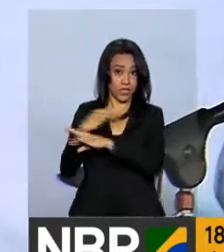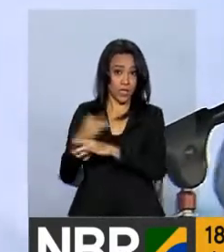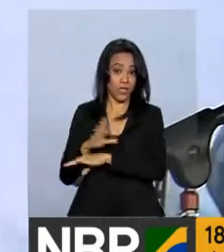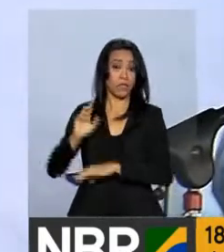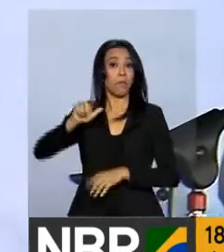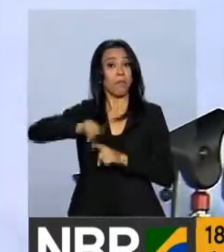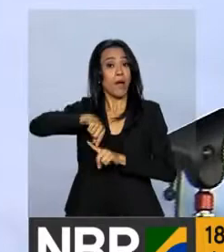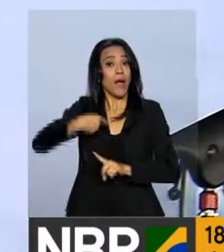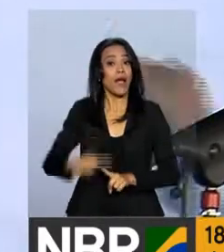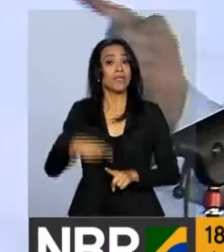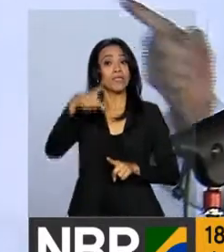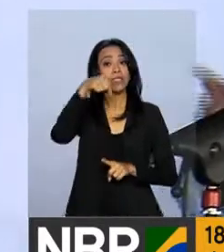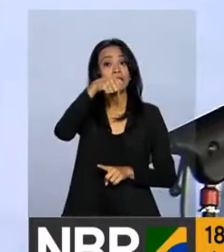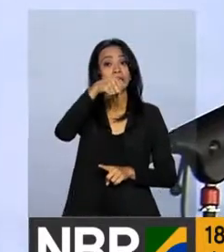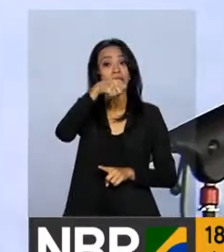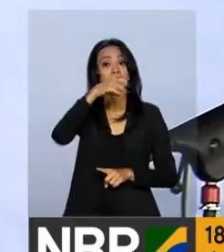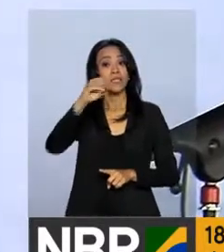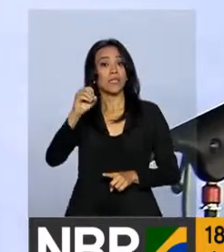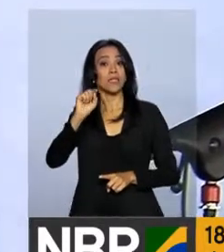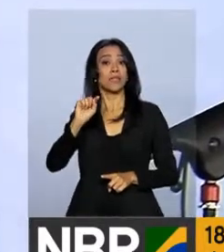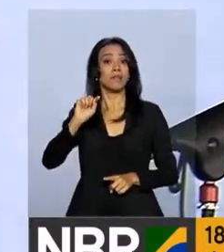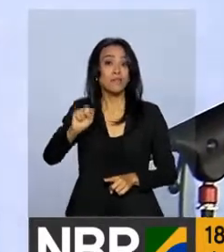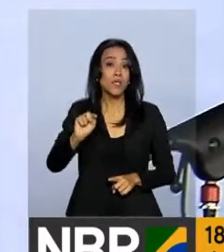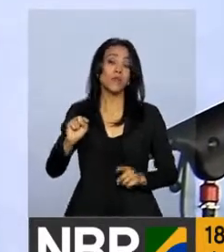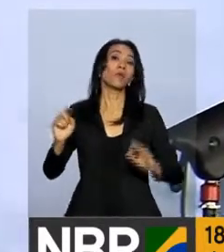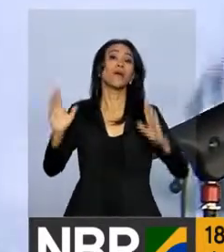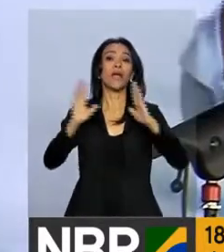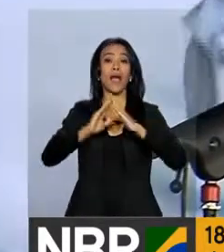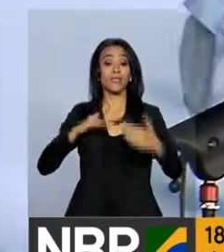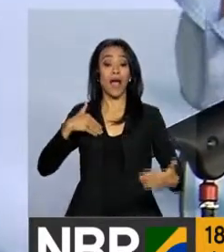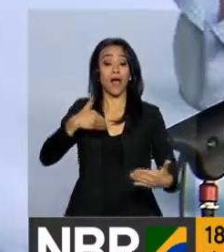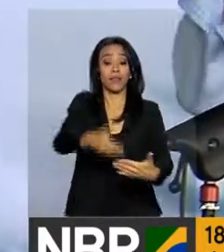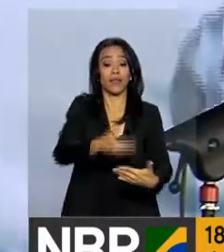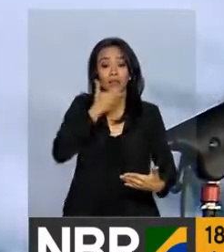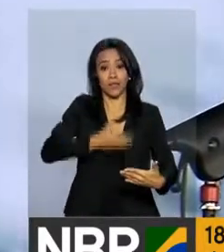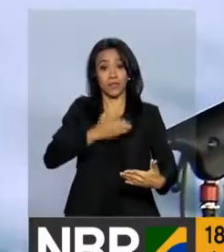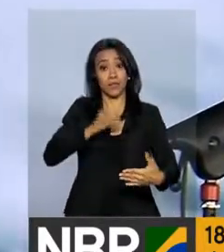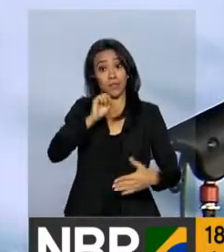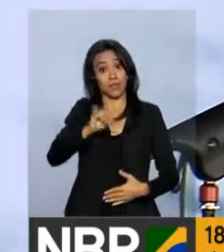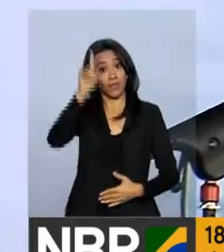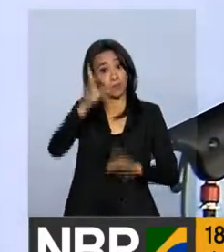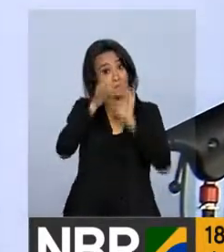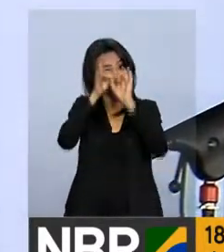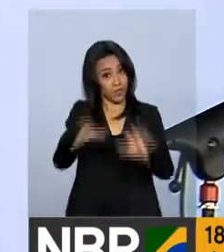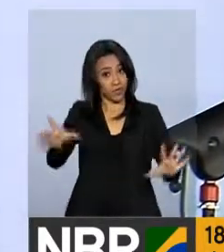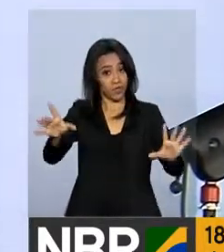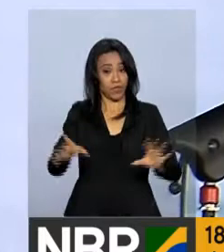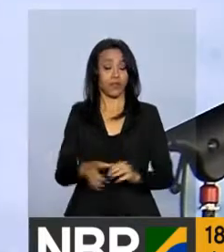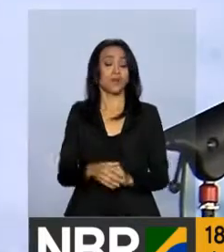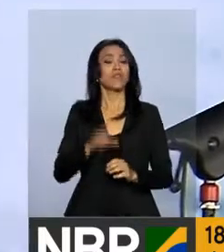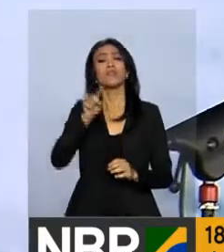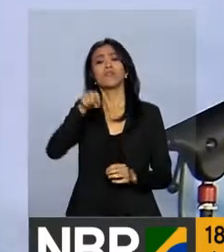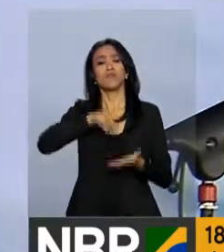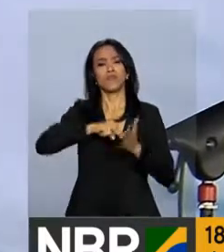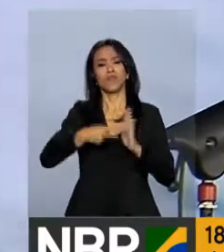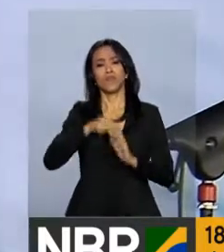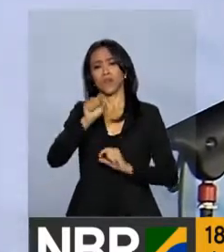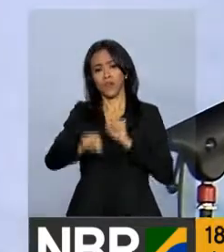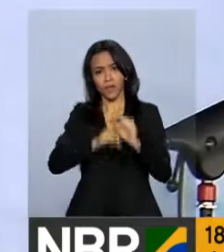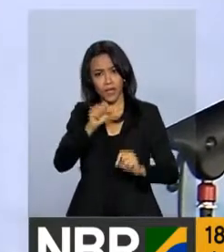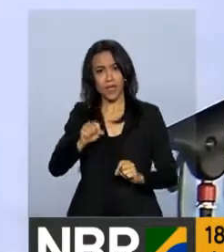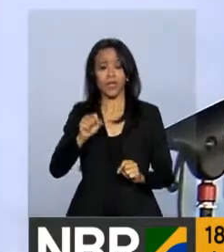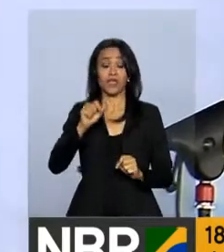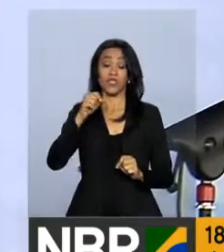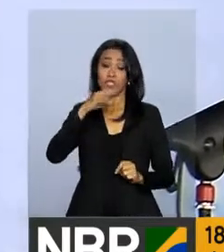mil casas no país até dezembro, se Deus quiser. Sabe quanto representa isso, meus amigos? De emprego no